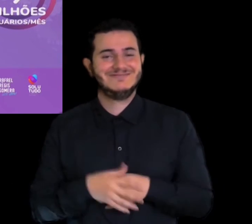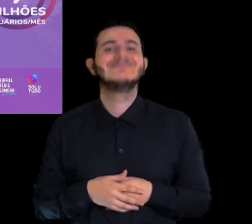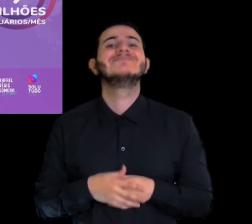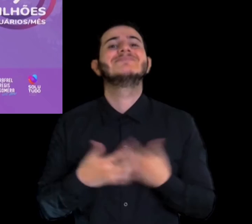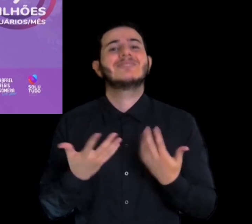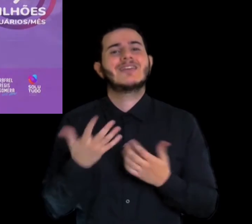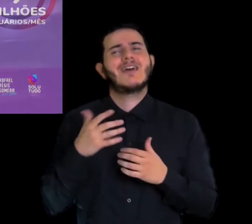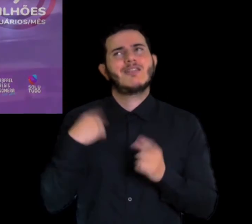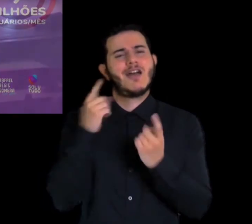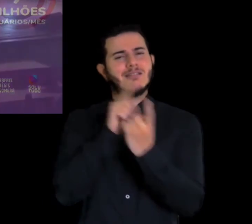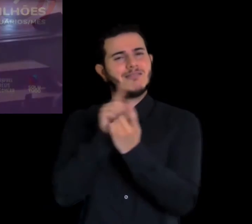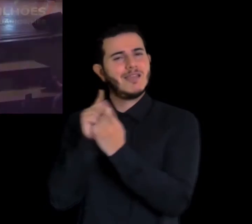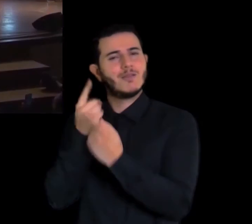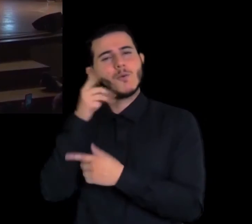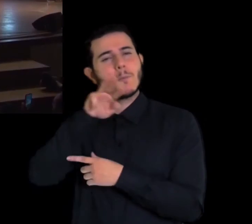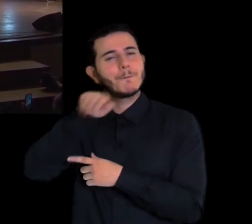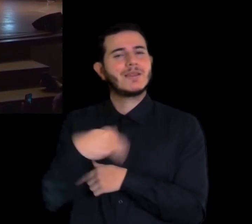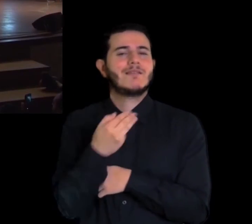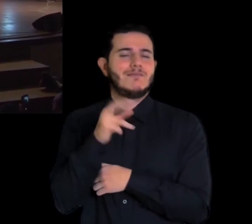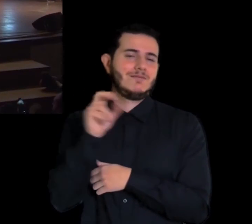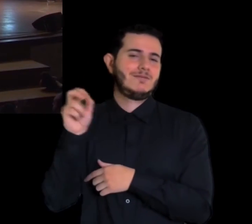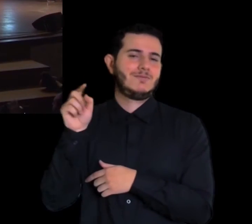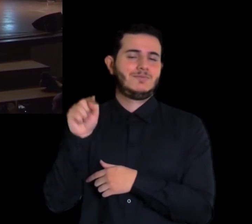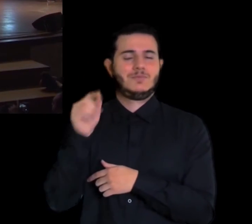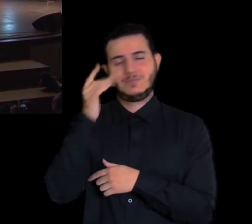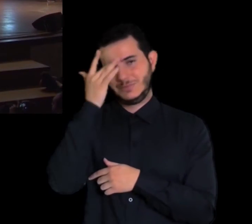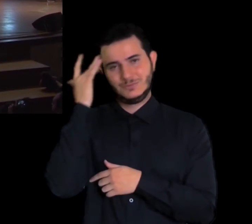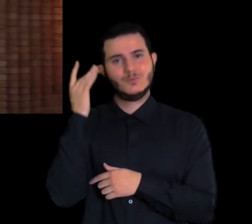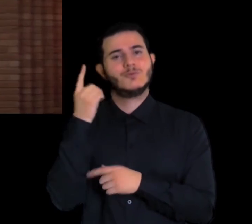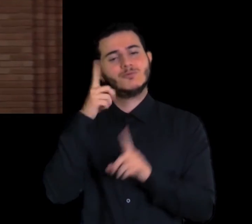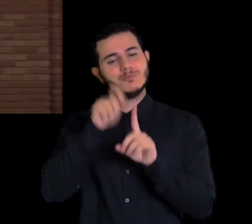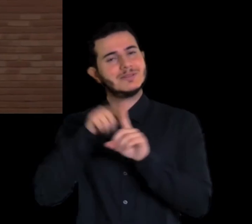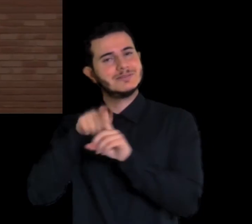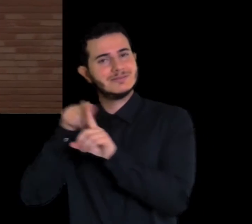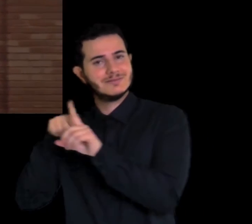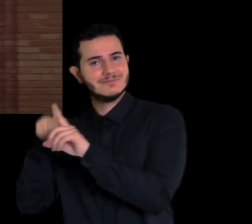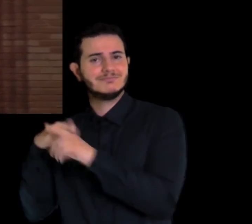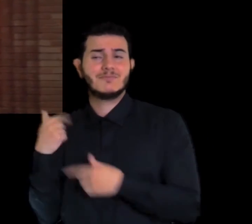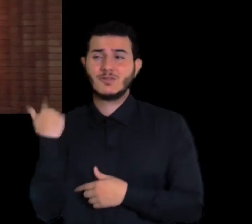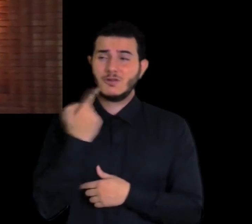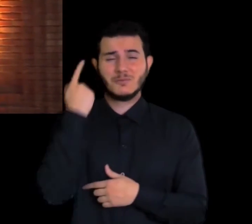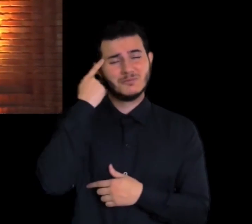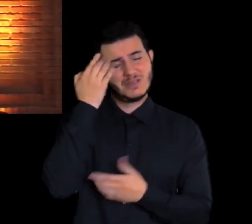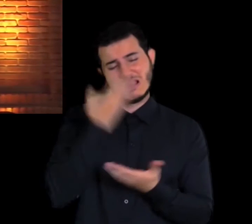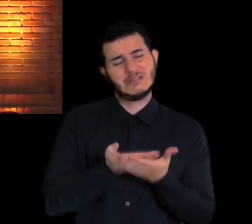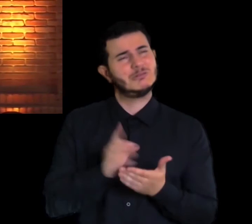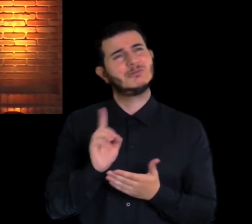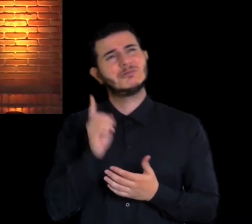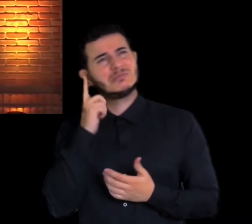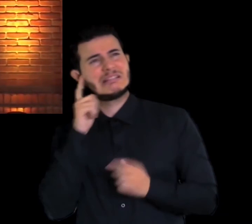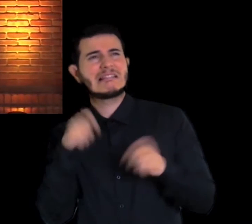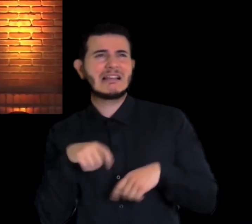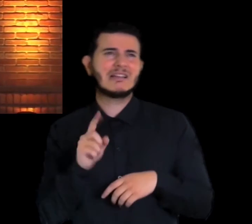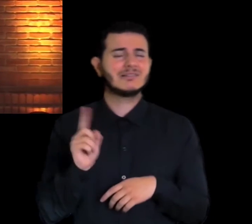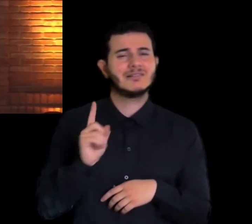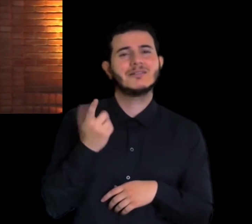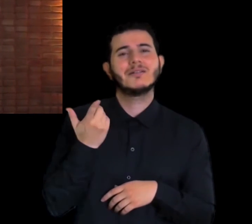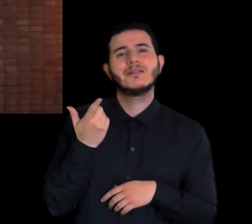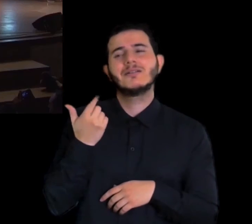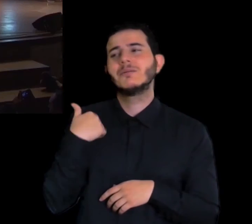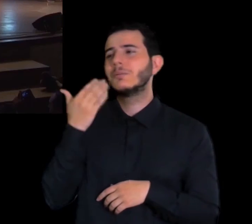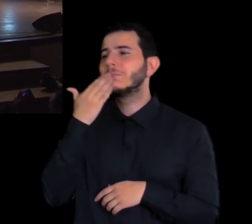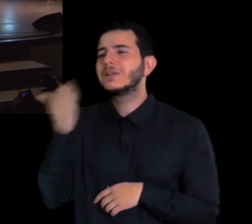Hoje a gente atende 1,5 milhão de pessoas todos os meses, né? E a gente acreditou quando parecia que não dava. Imagina eu apresentando para uma tia,